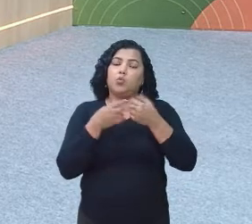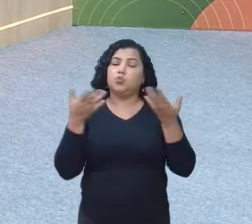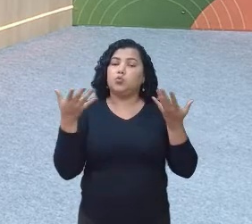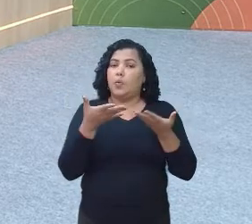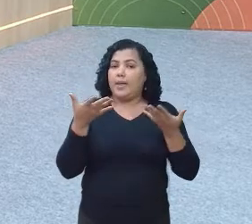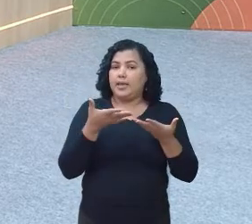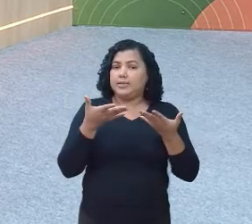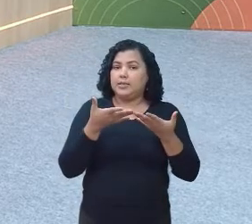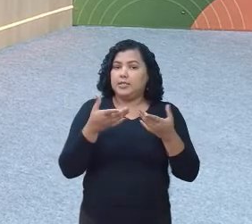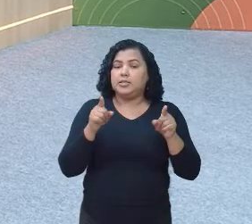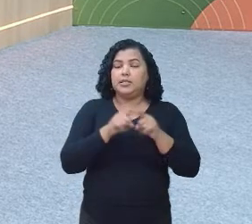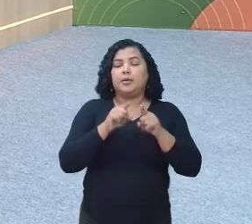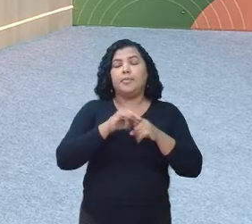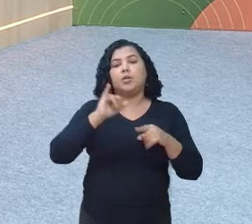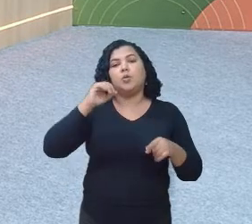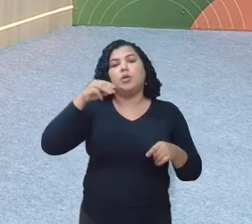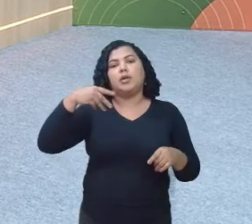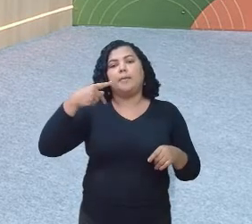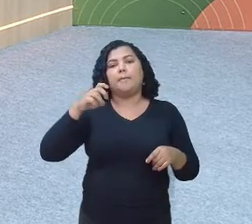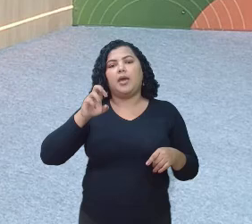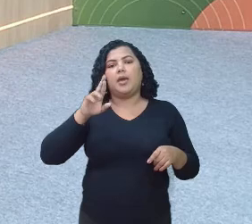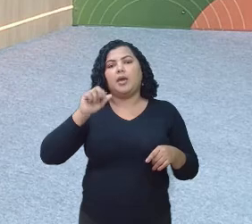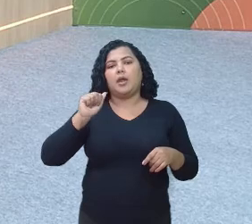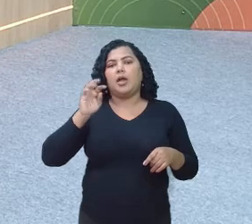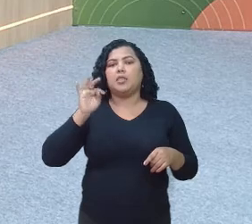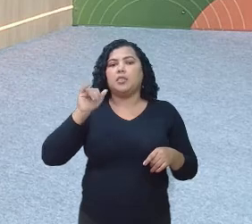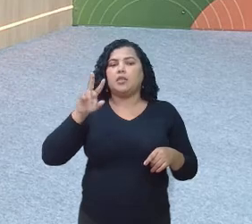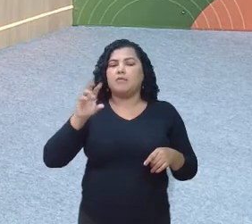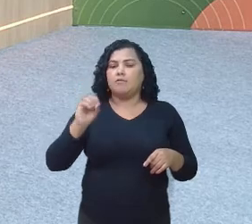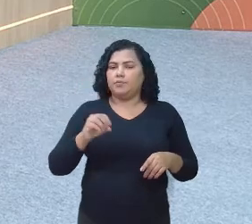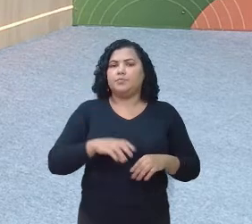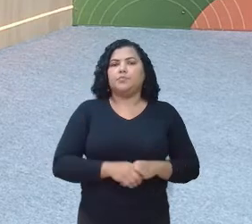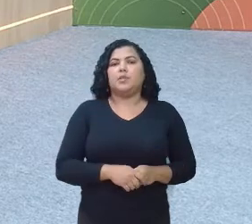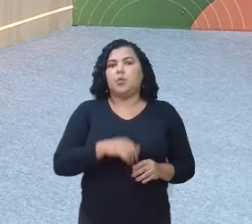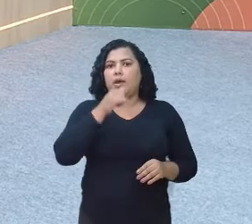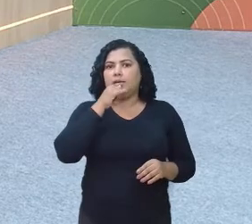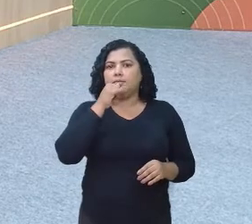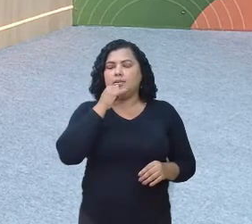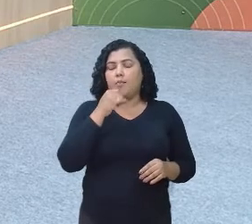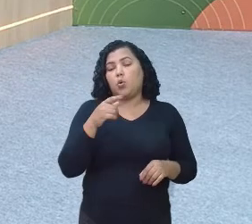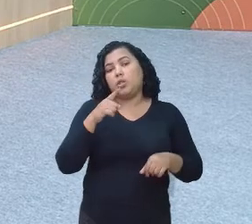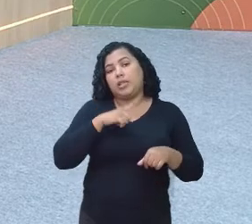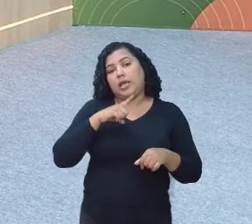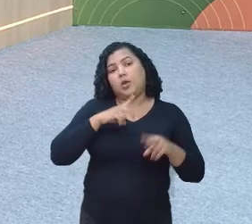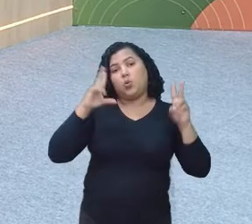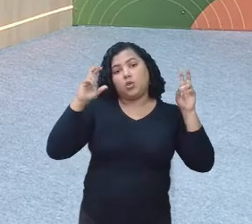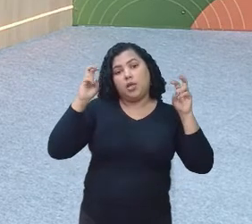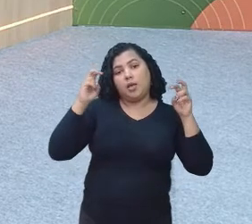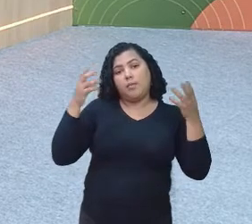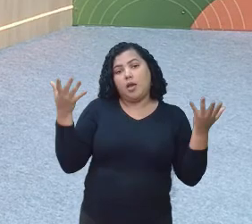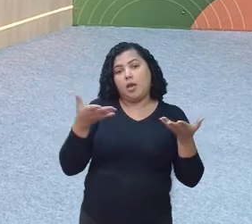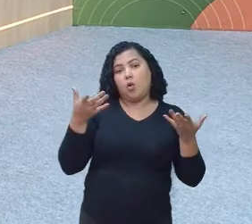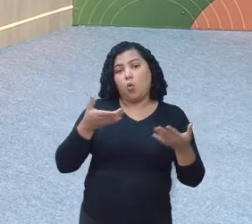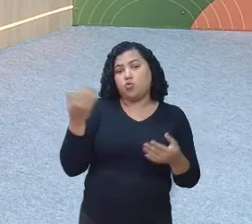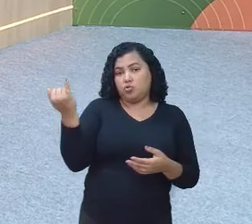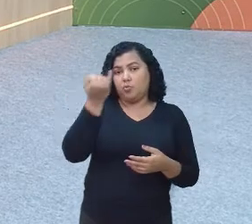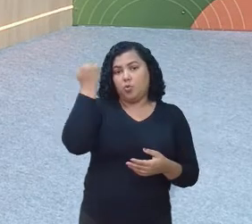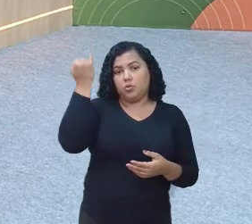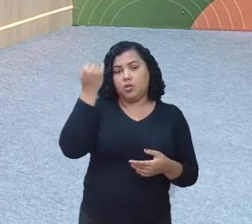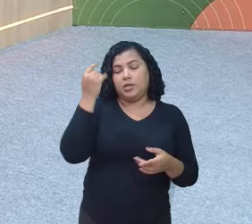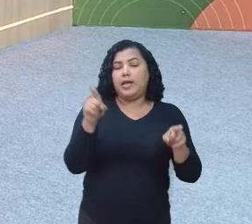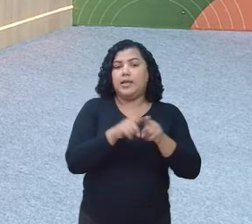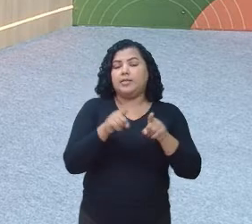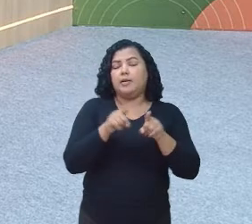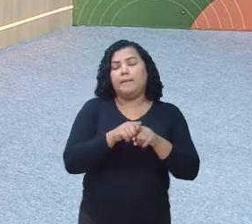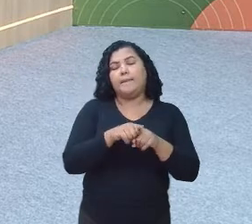ele relata aí uma coisa que está acontecendo, um tema que é relevante hoje, e costuma ter também